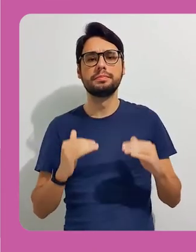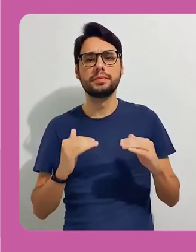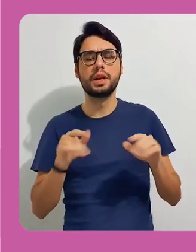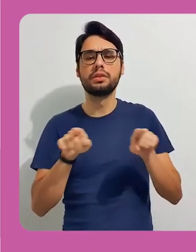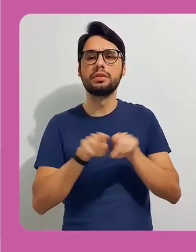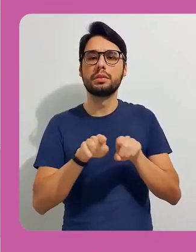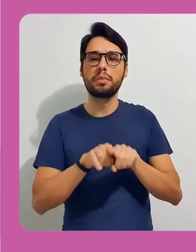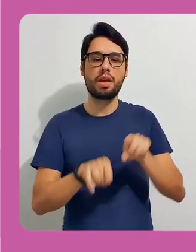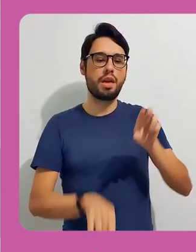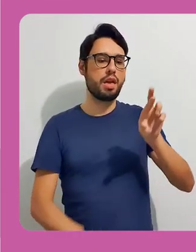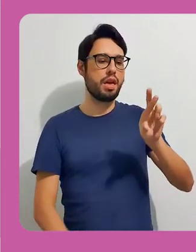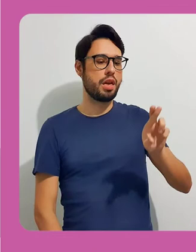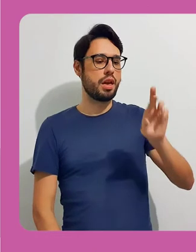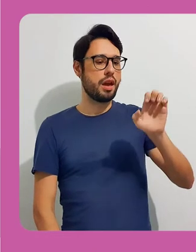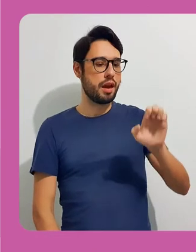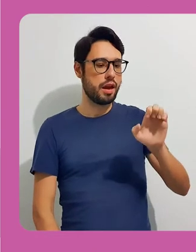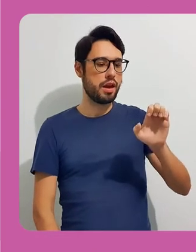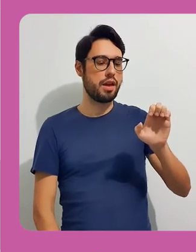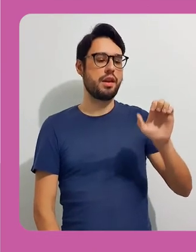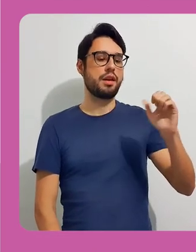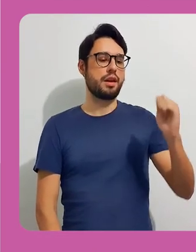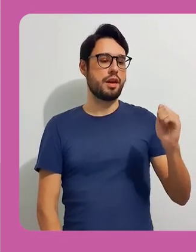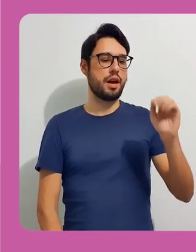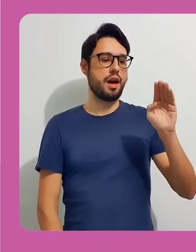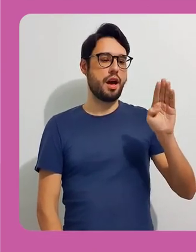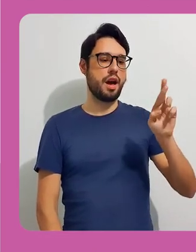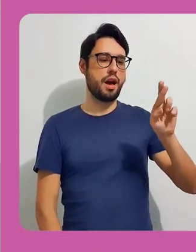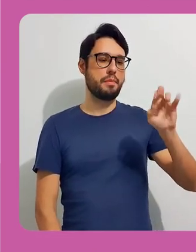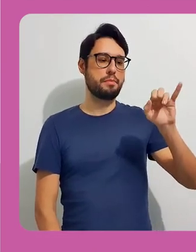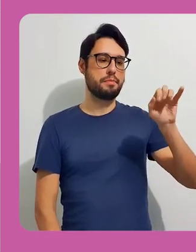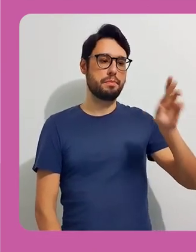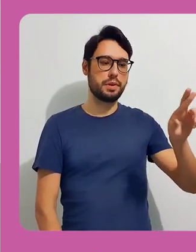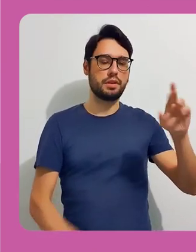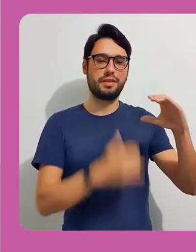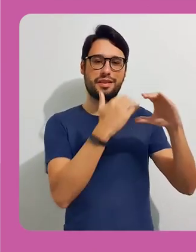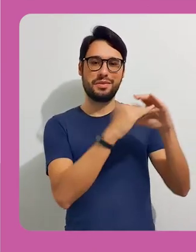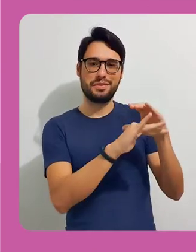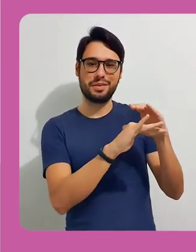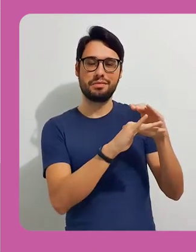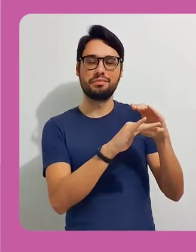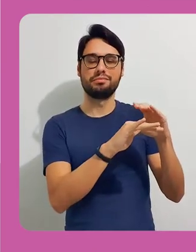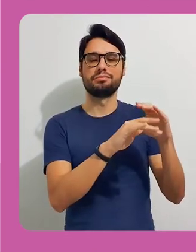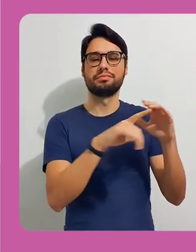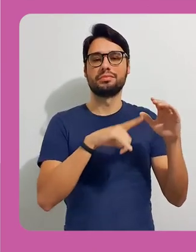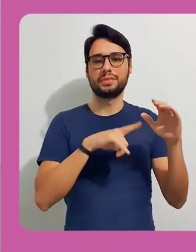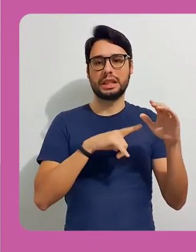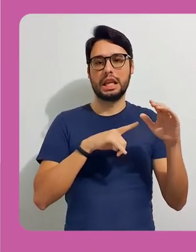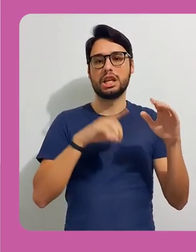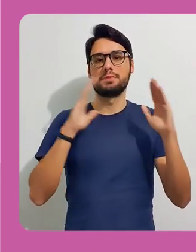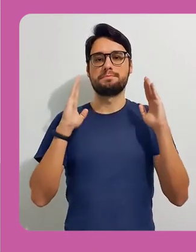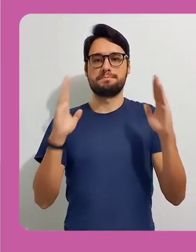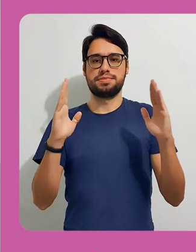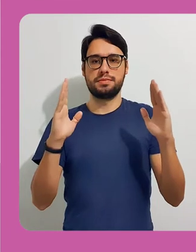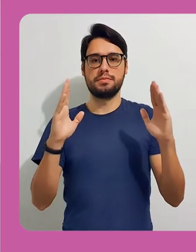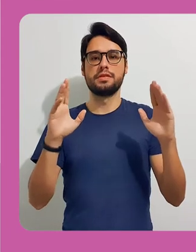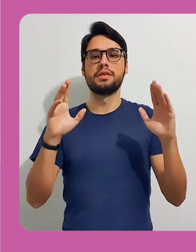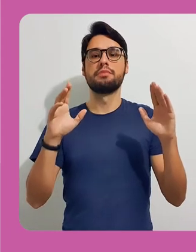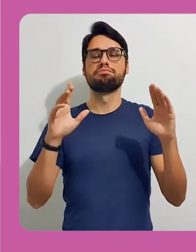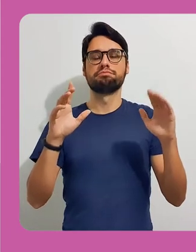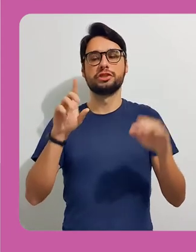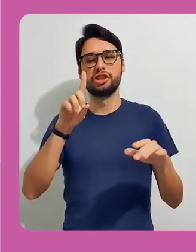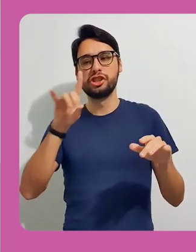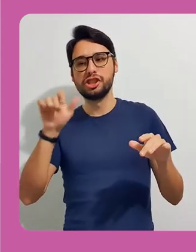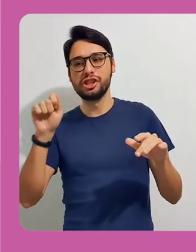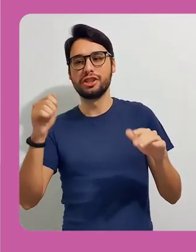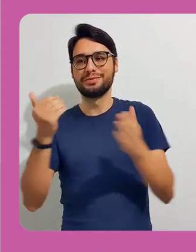isso não é plagiado tá e abertura abrir a reabrir o envio a